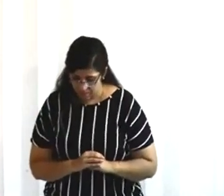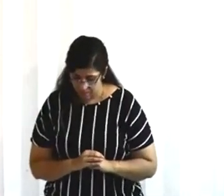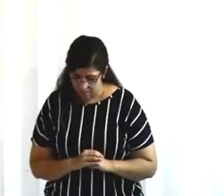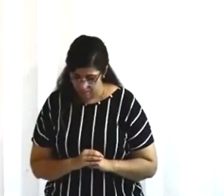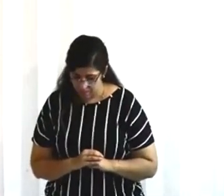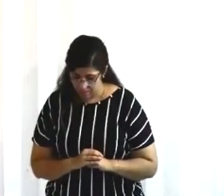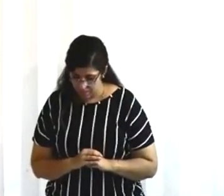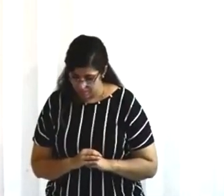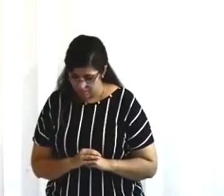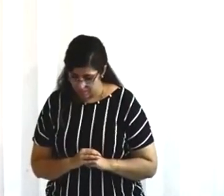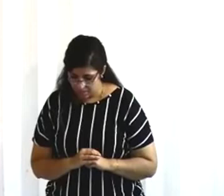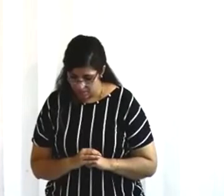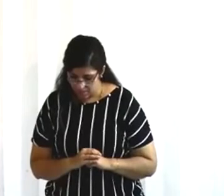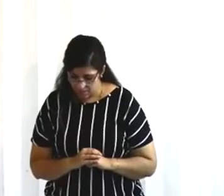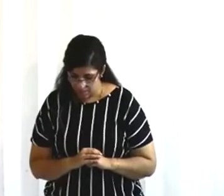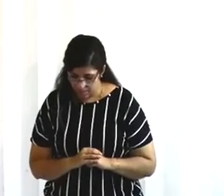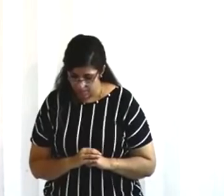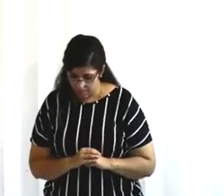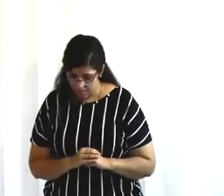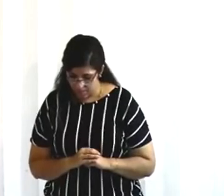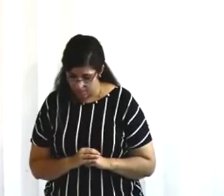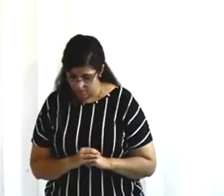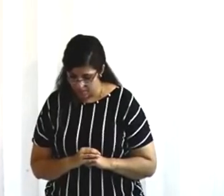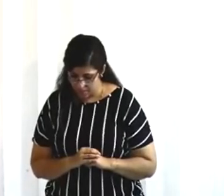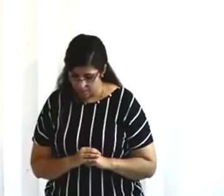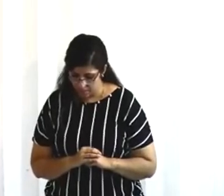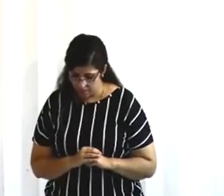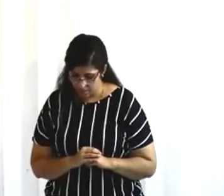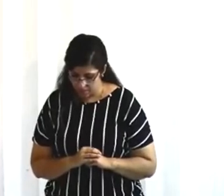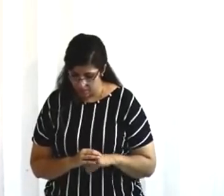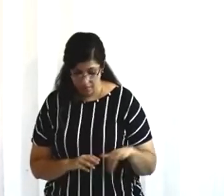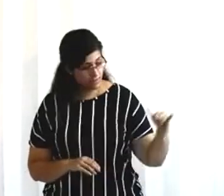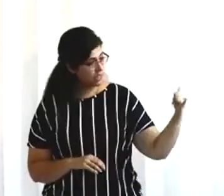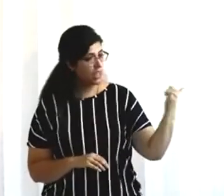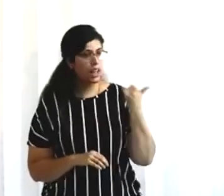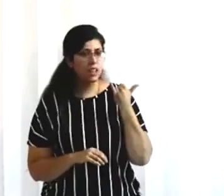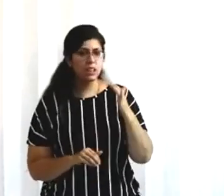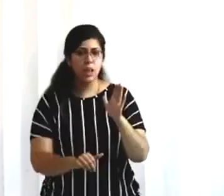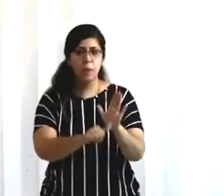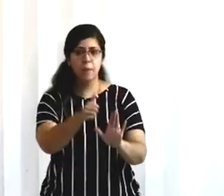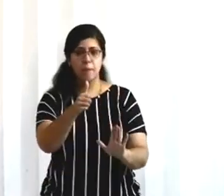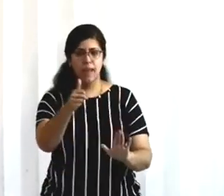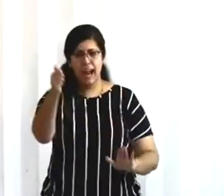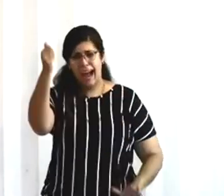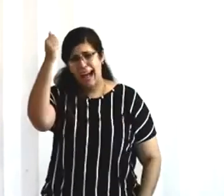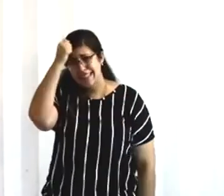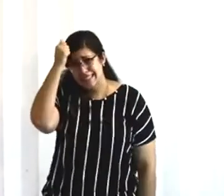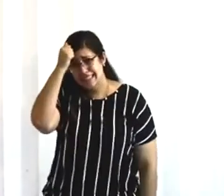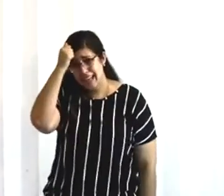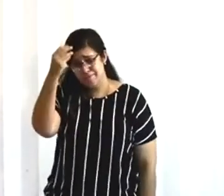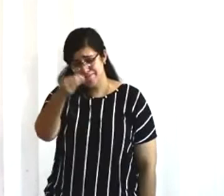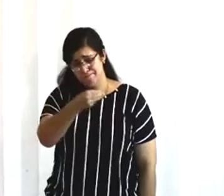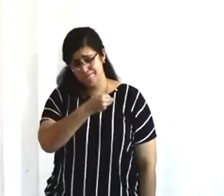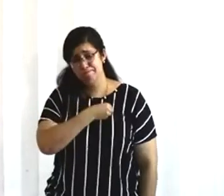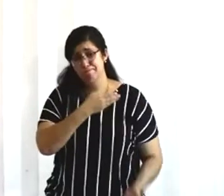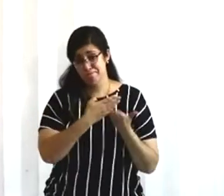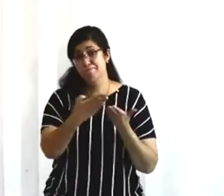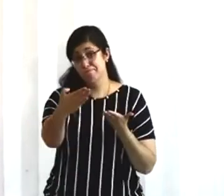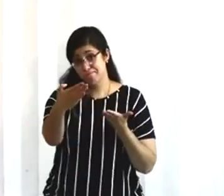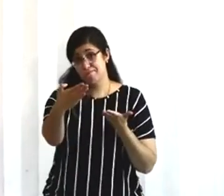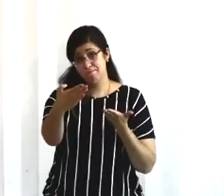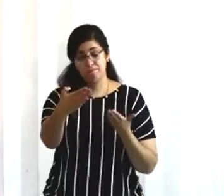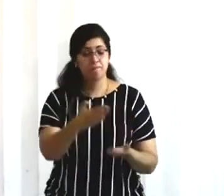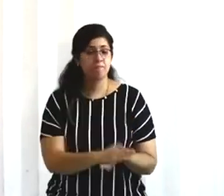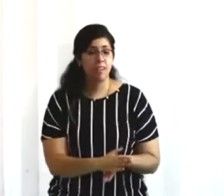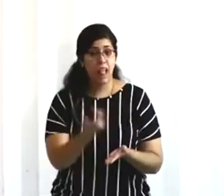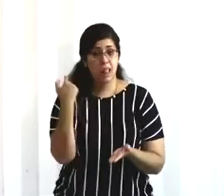A Escritura vai nos revelar que por conta do primeiro Adão, o pecado entrou no mundo, e a partir da